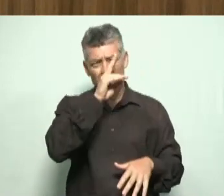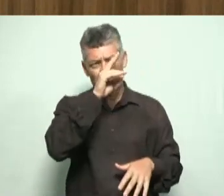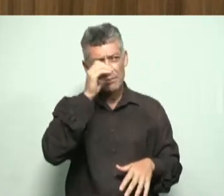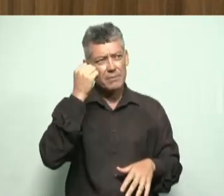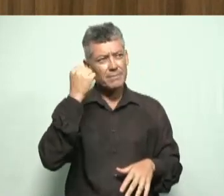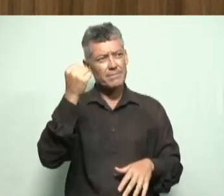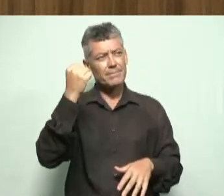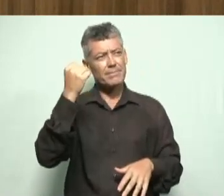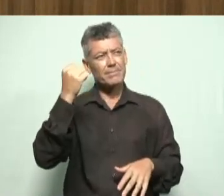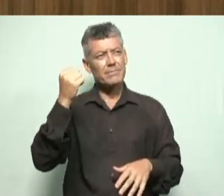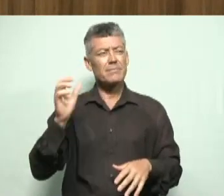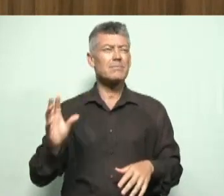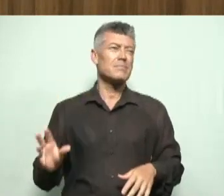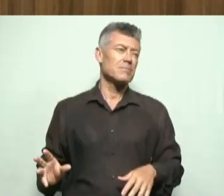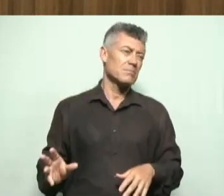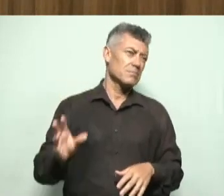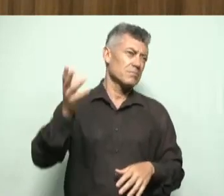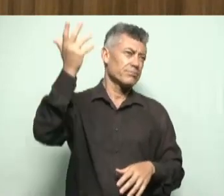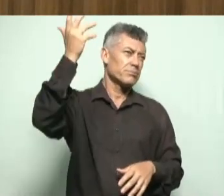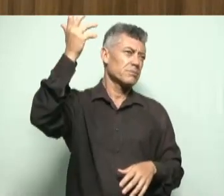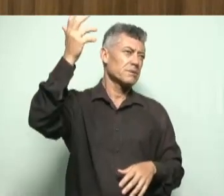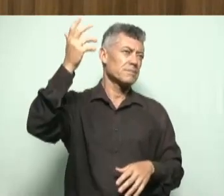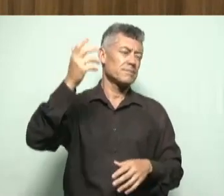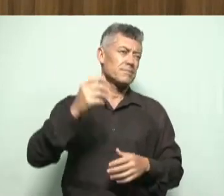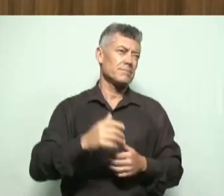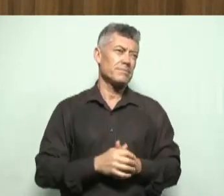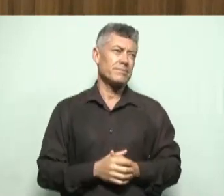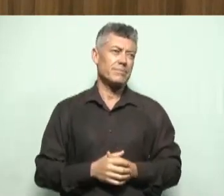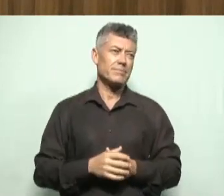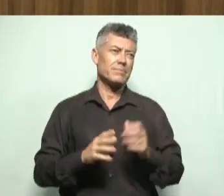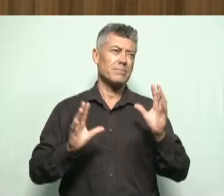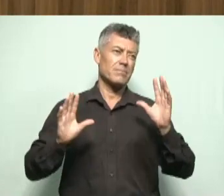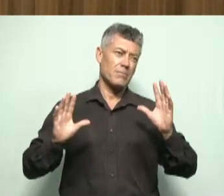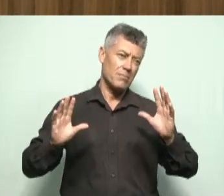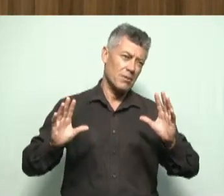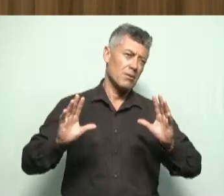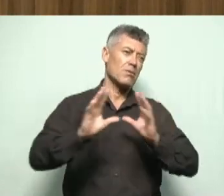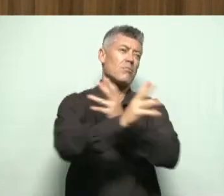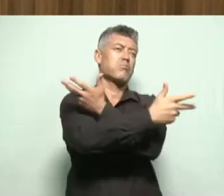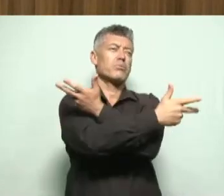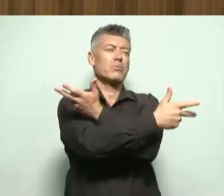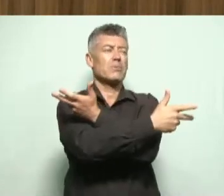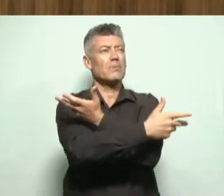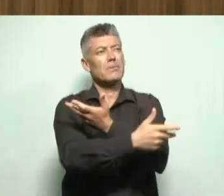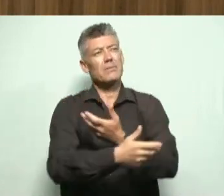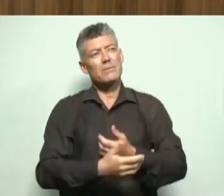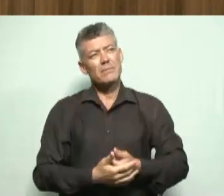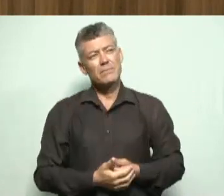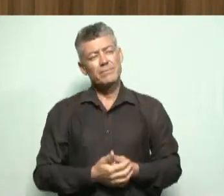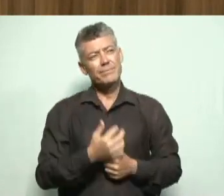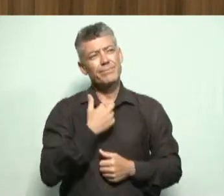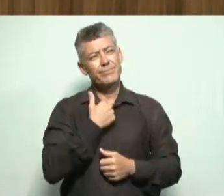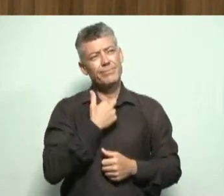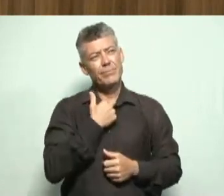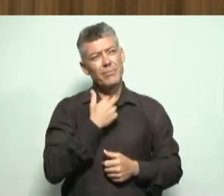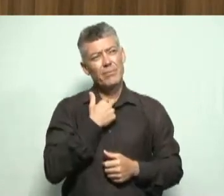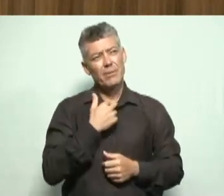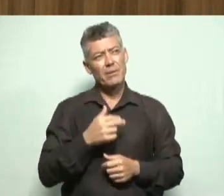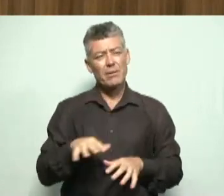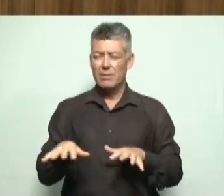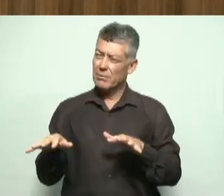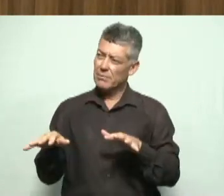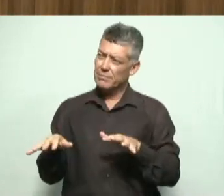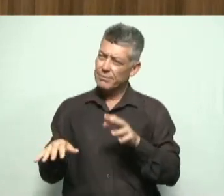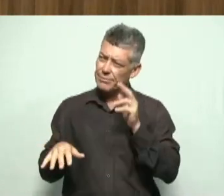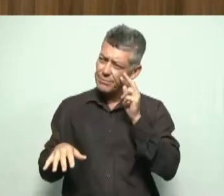as consequências, né, dessas mudanças. E nós não podemos apenas